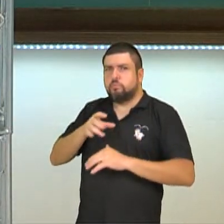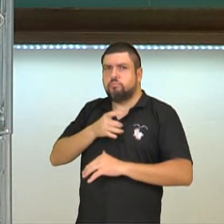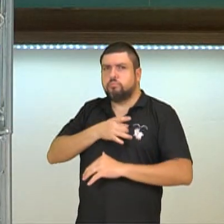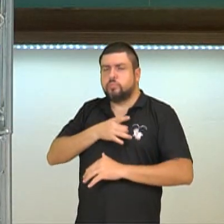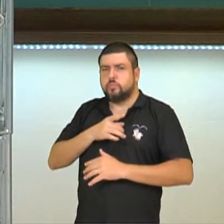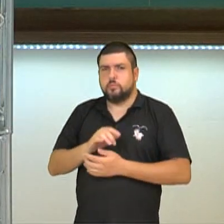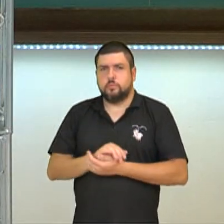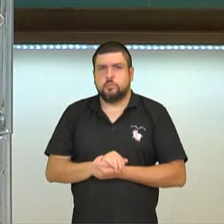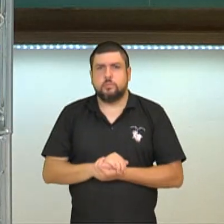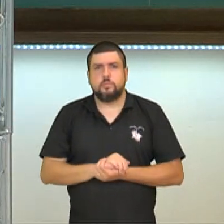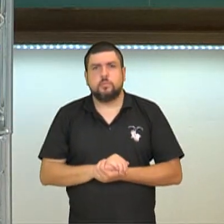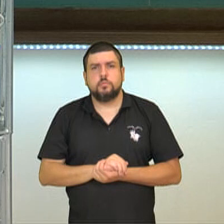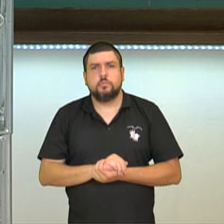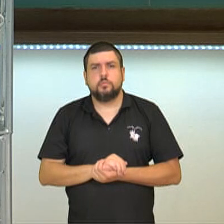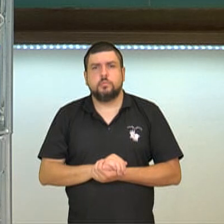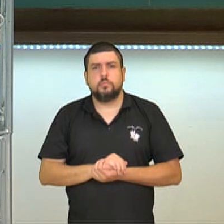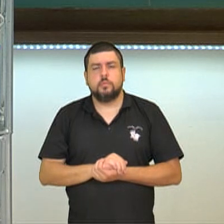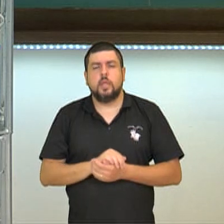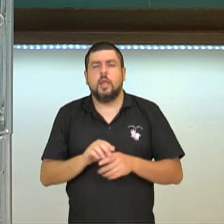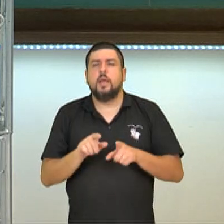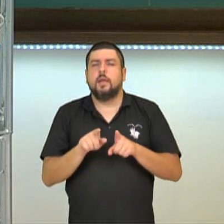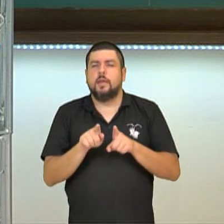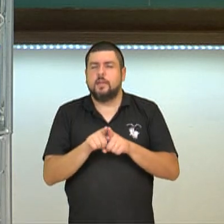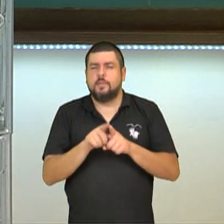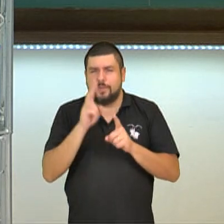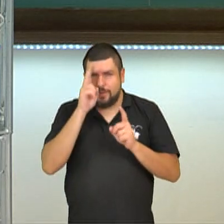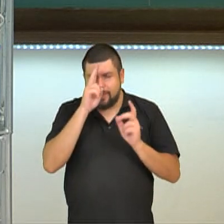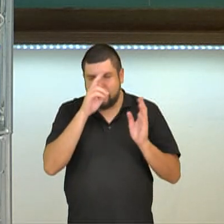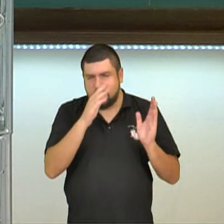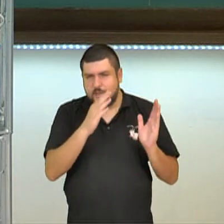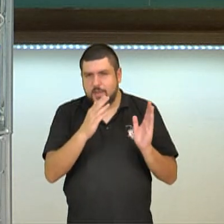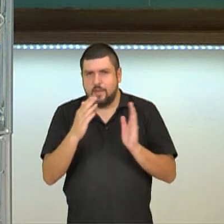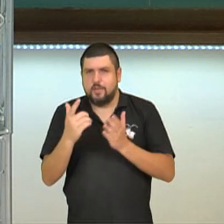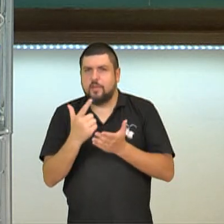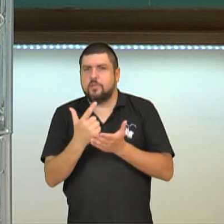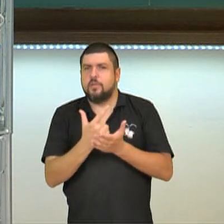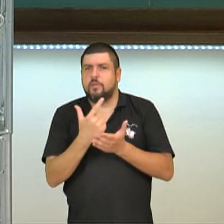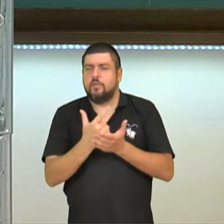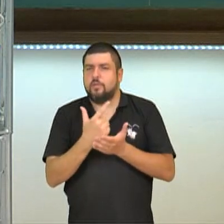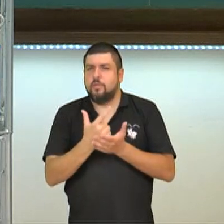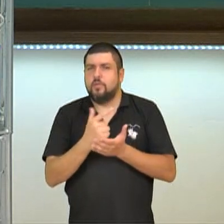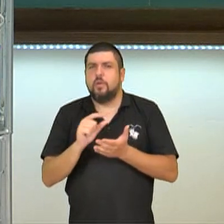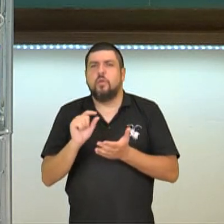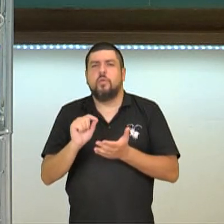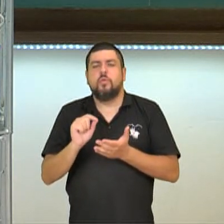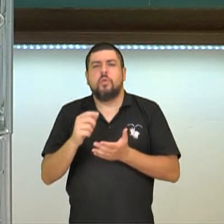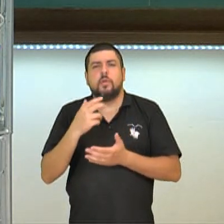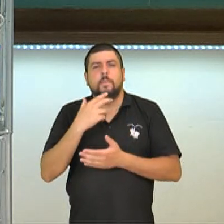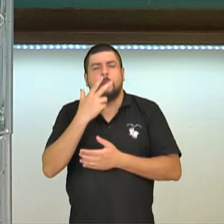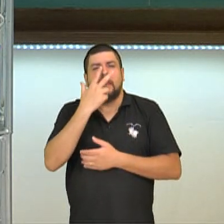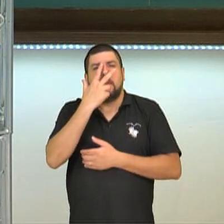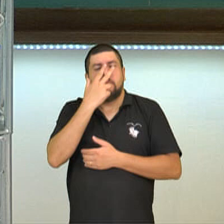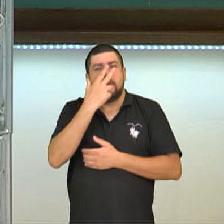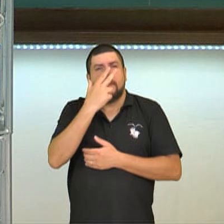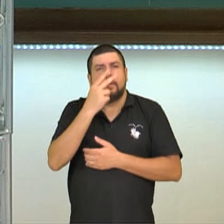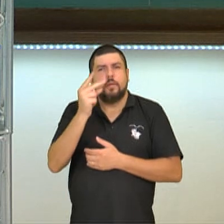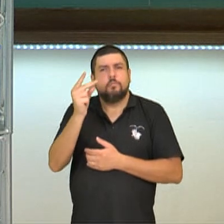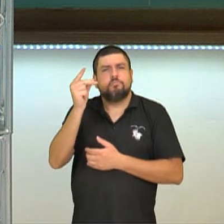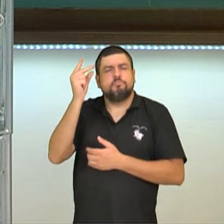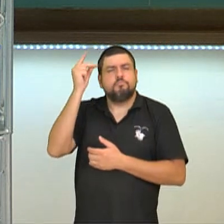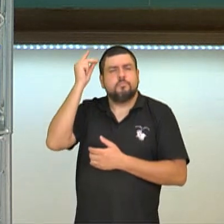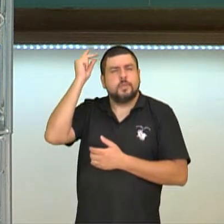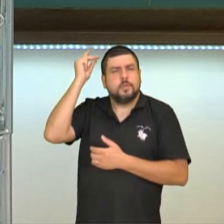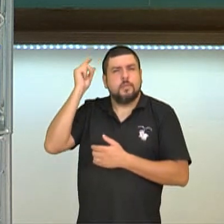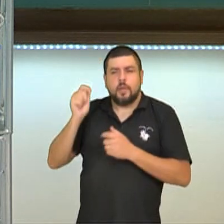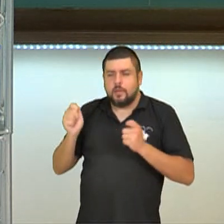também dos livros de história é sempre colocar as civilizações da antiguidade numa ideia assim meio clássica de